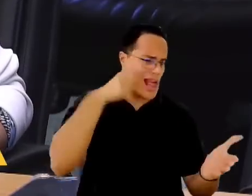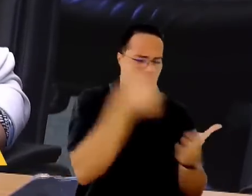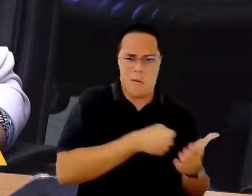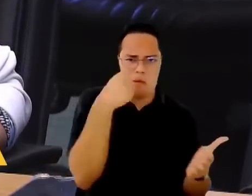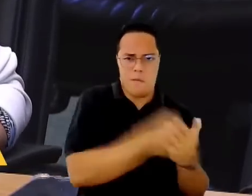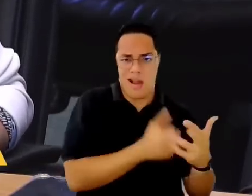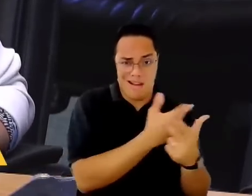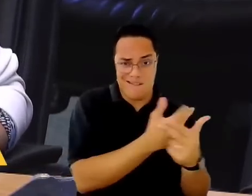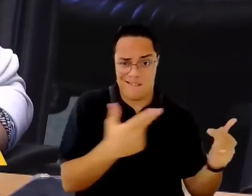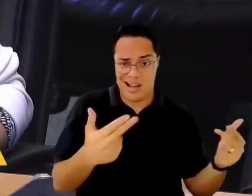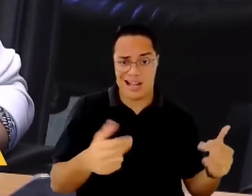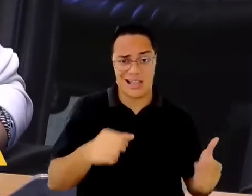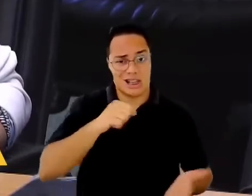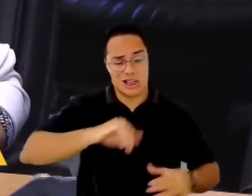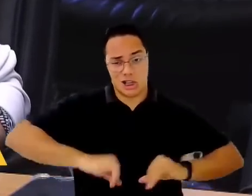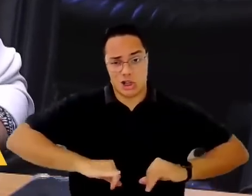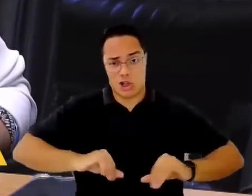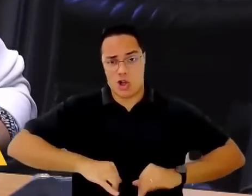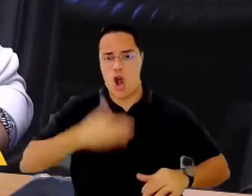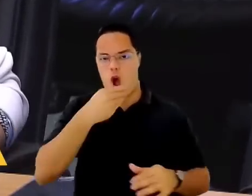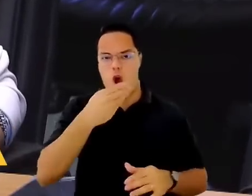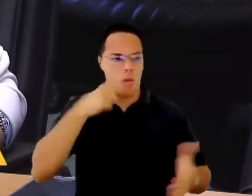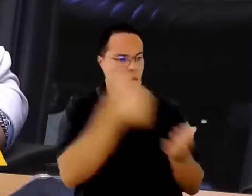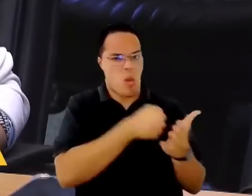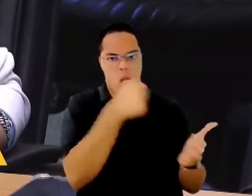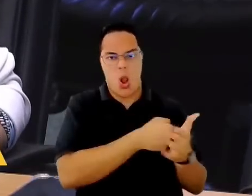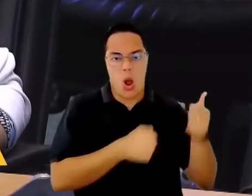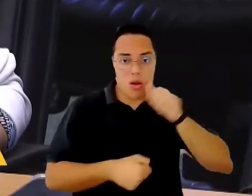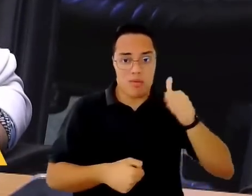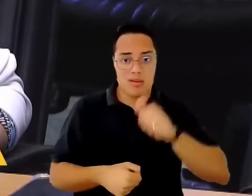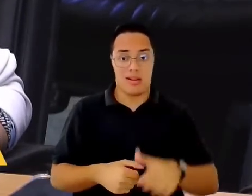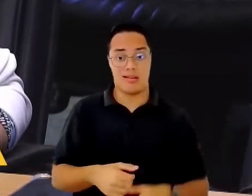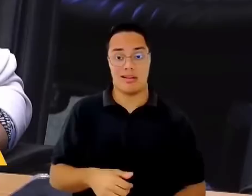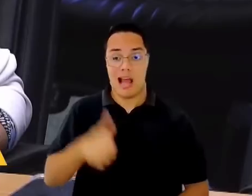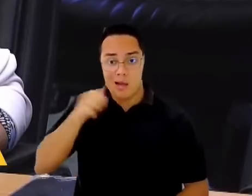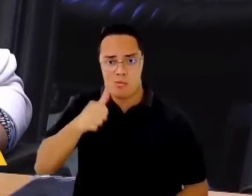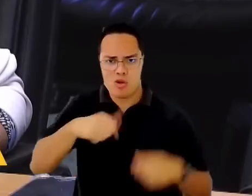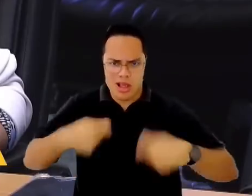nós mulheres temos que entender a importância que nós temos